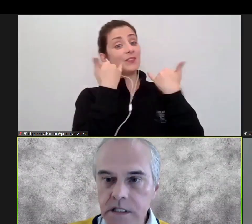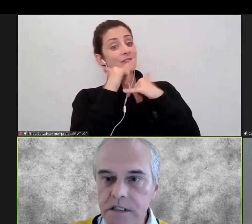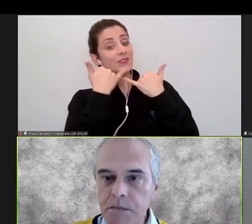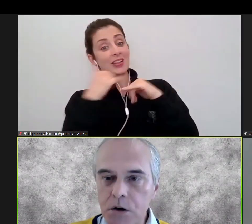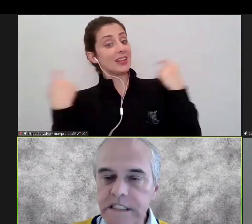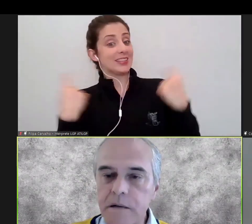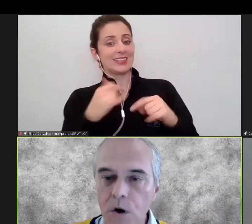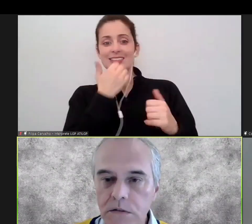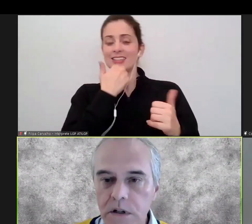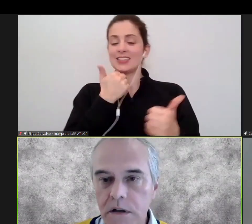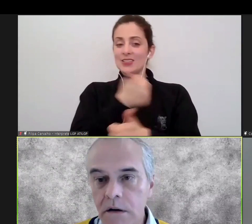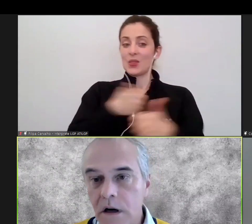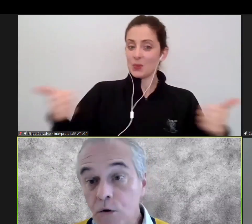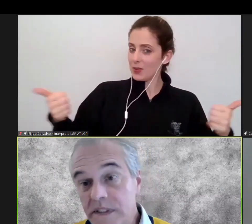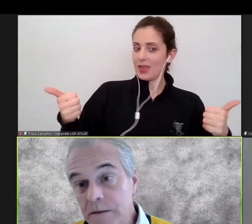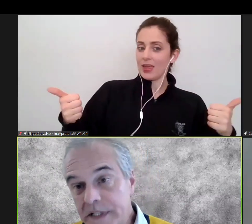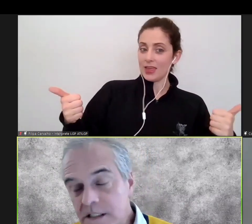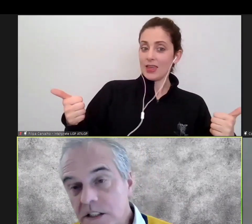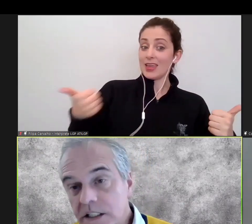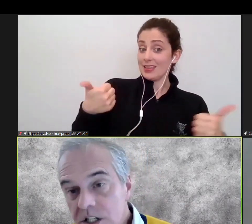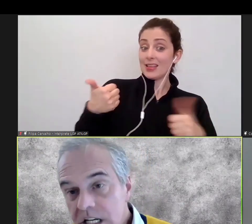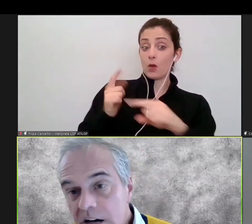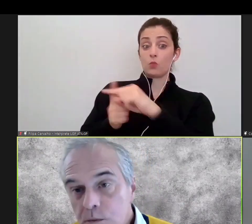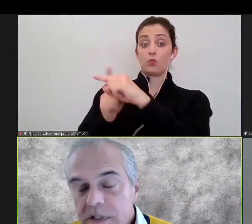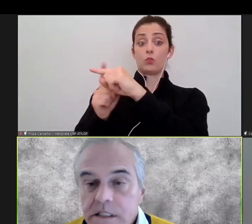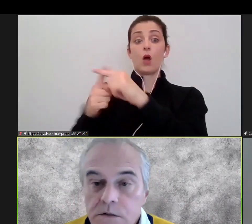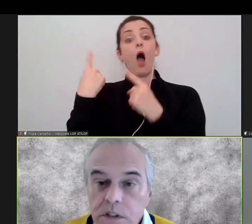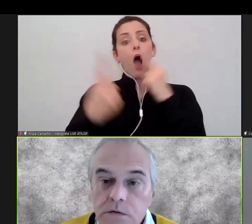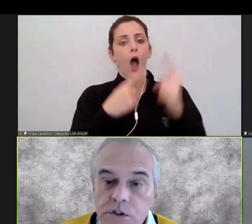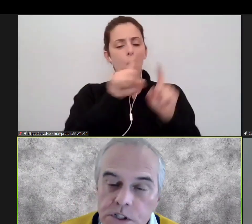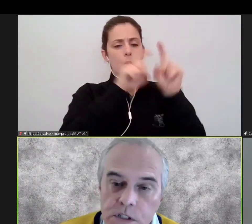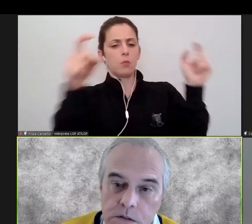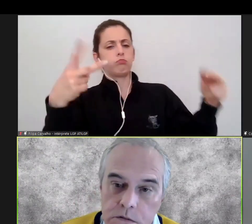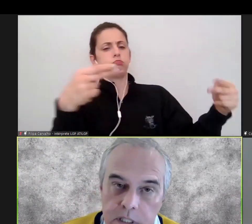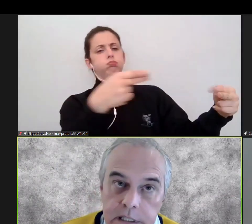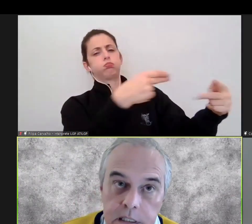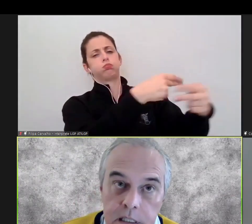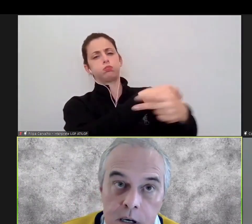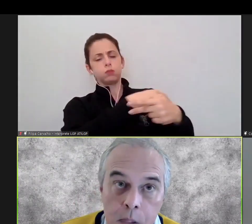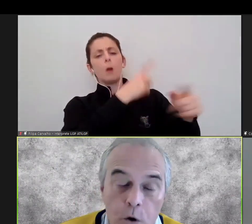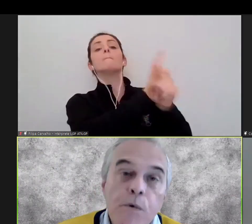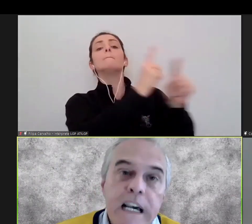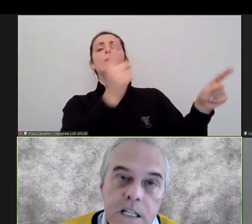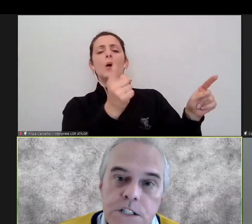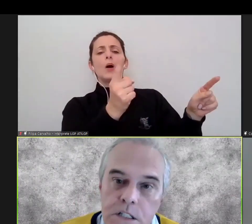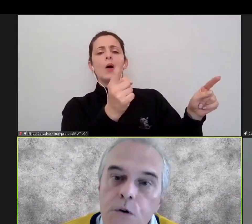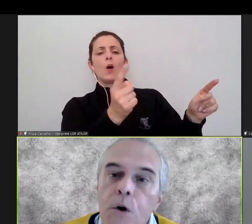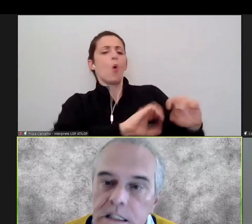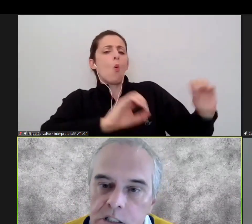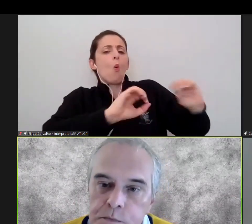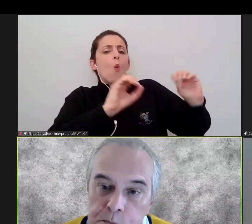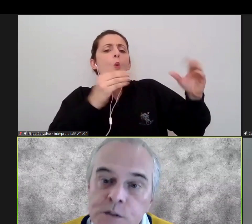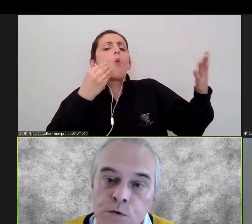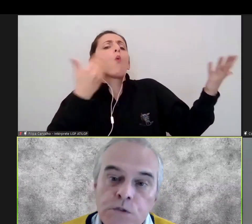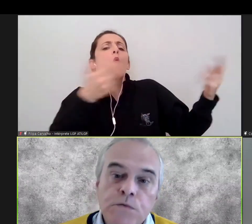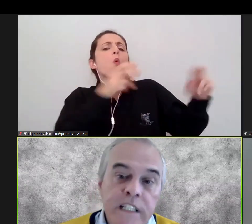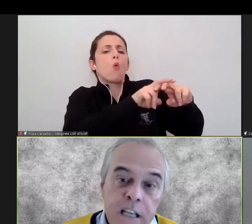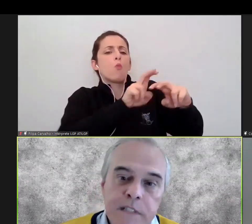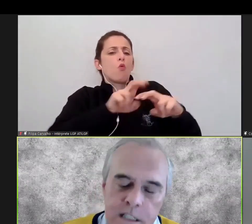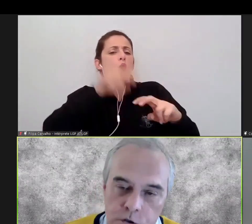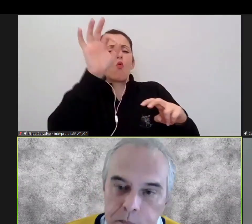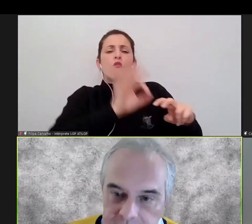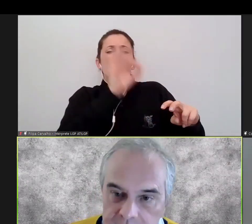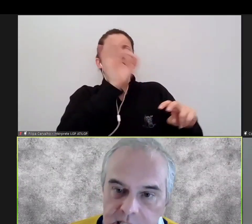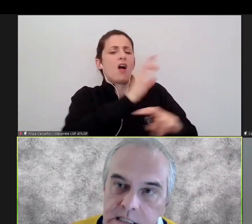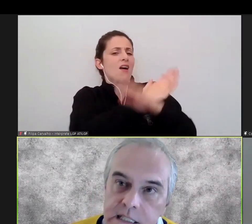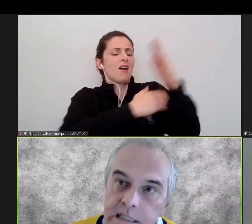vendo? Isso é uma coisa boa. Algumas empresas criticavam porque diziam que não tinham como garantir cotas para pessoas com